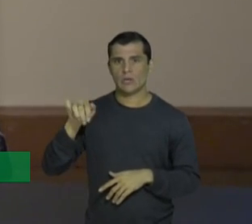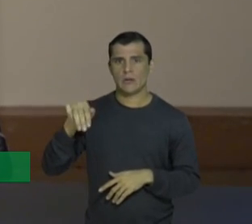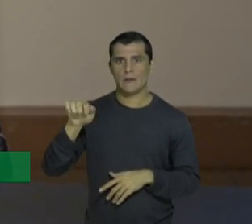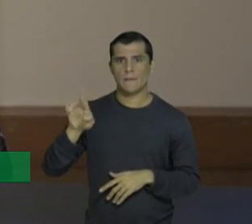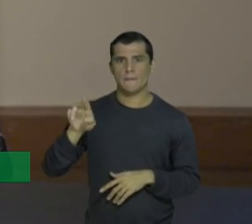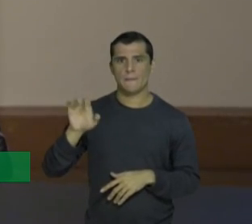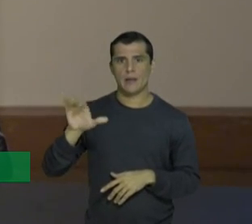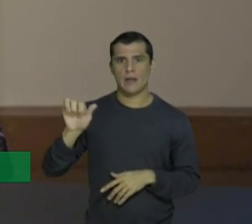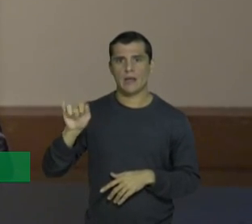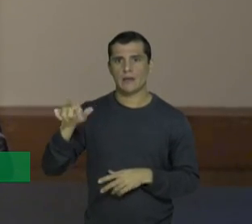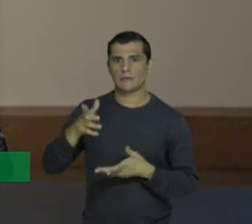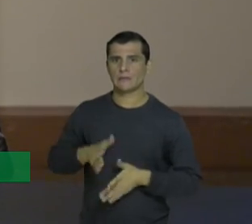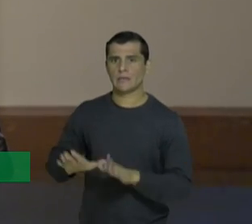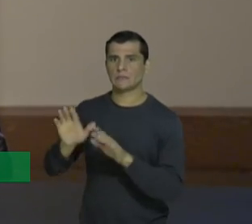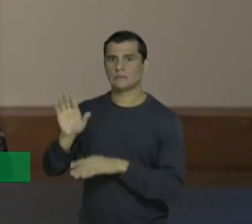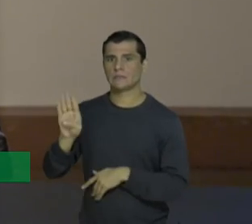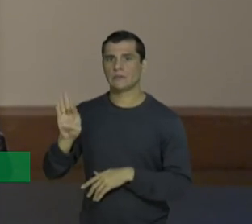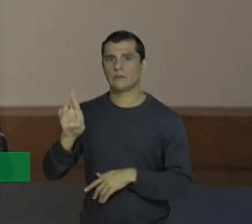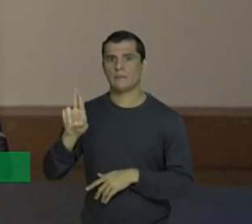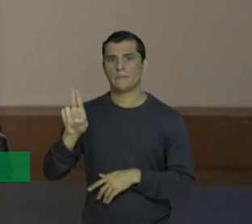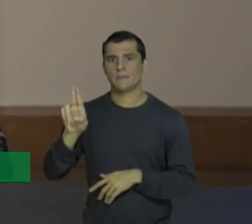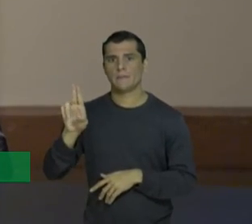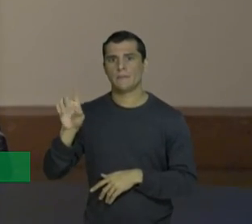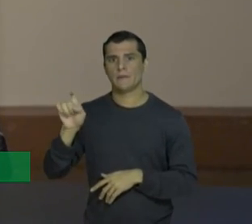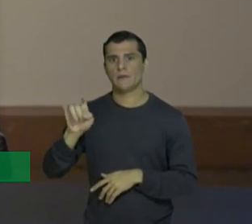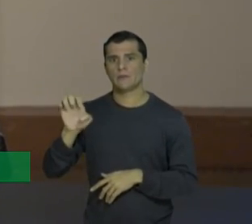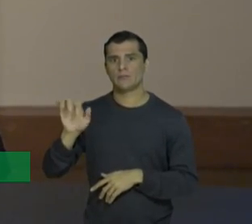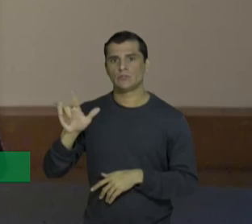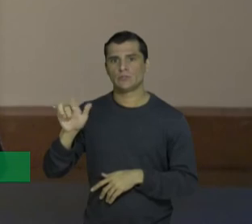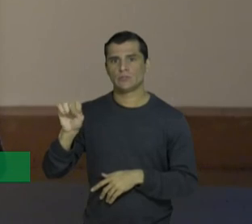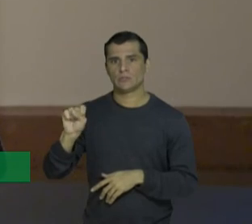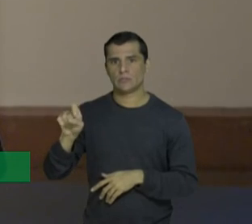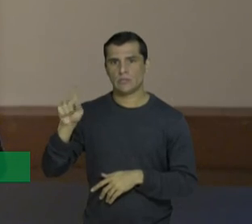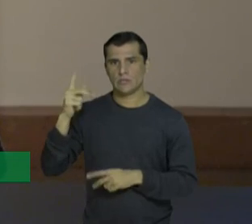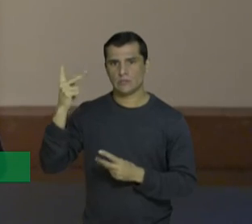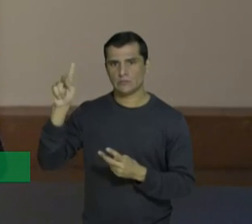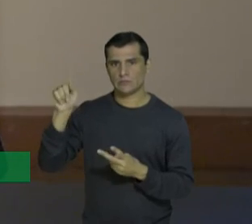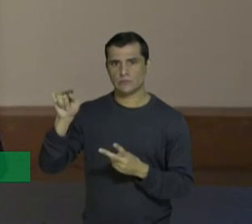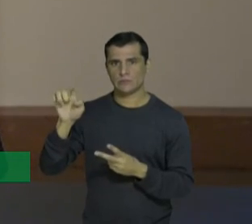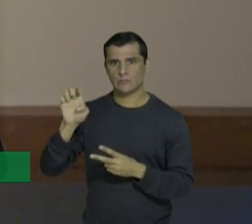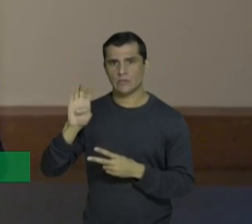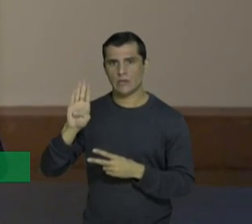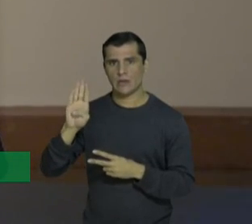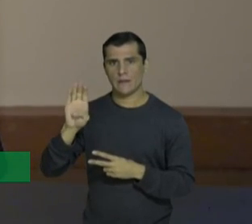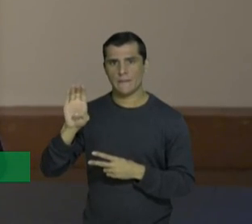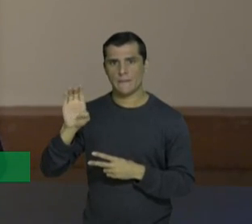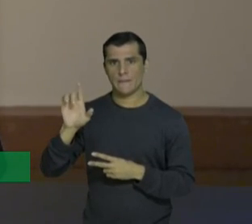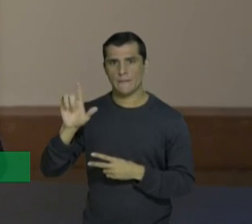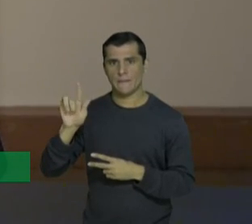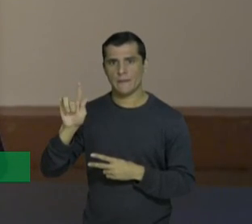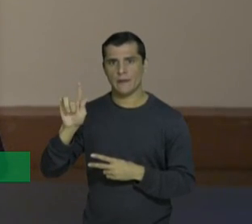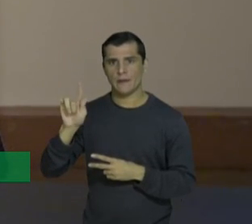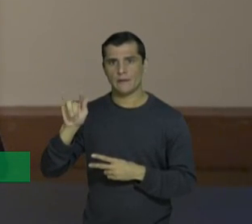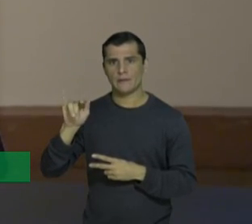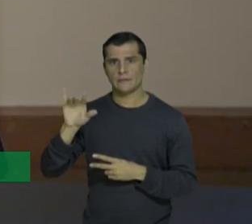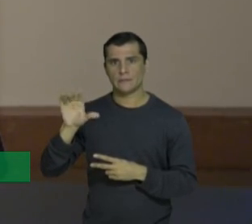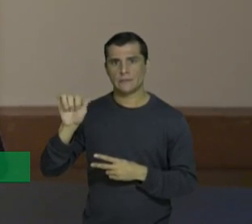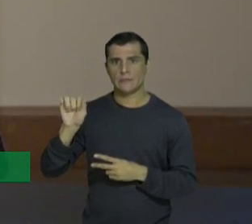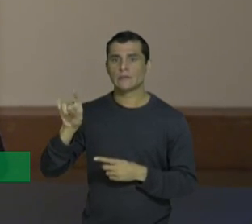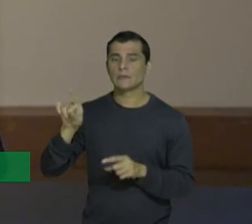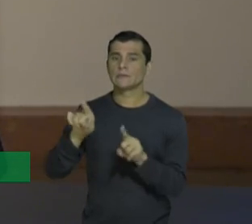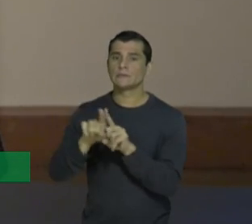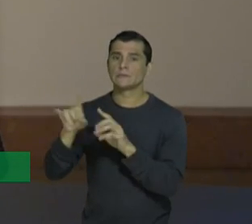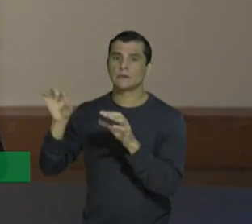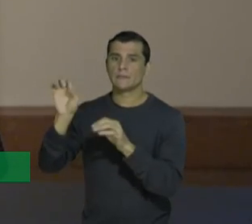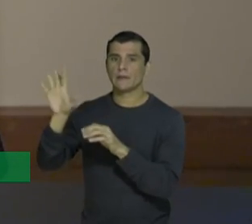anos em Bruxelas que é a capital eh da Bélgica e da União Europeia eh eu fiz estágio aliás no